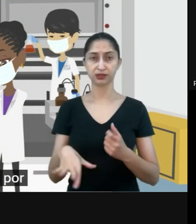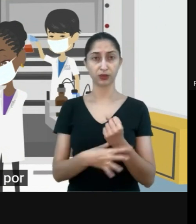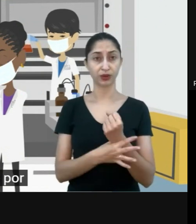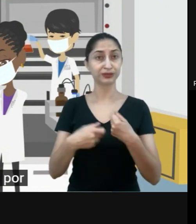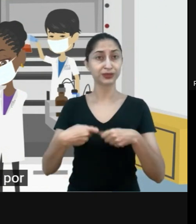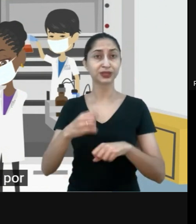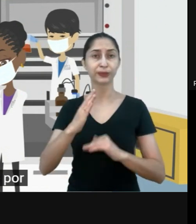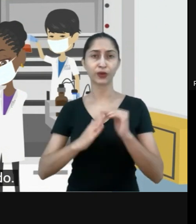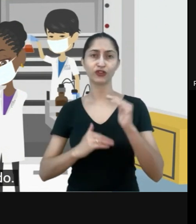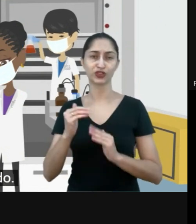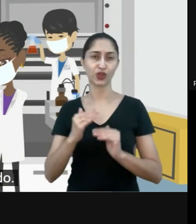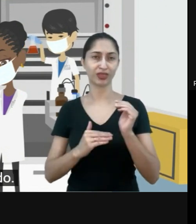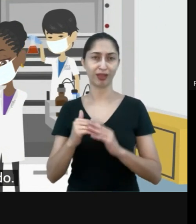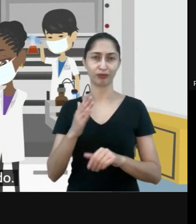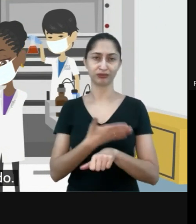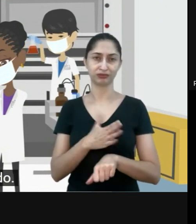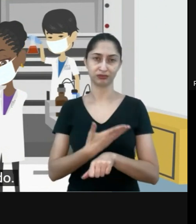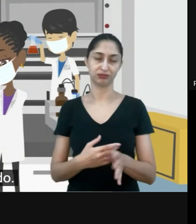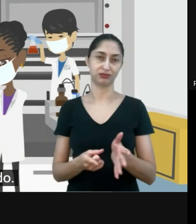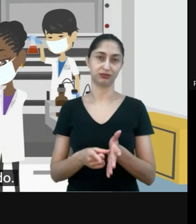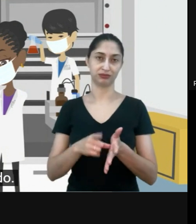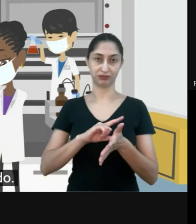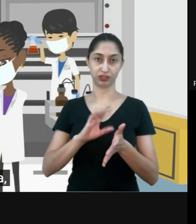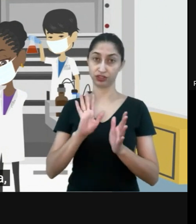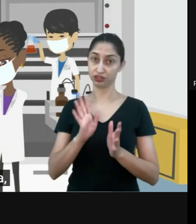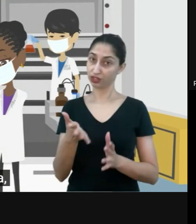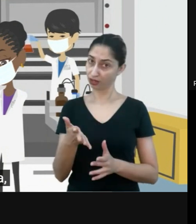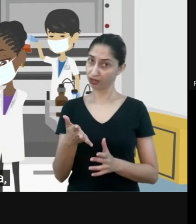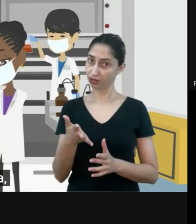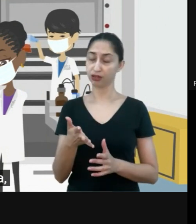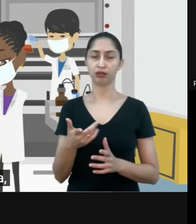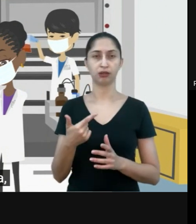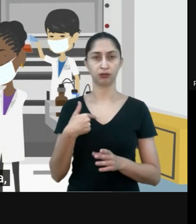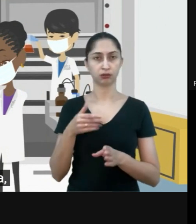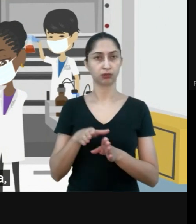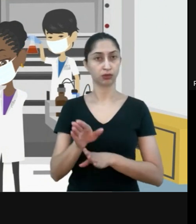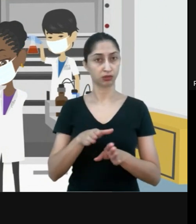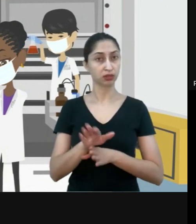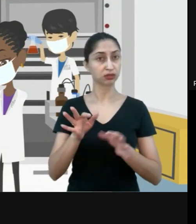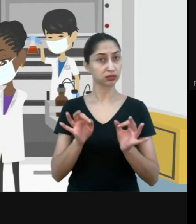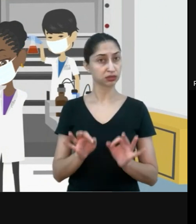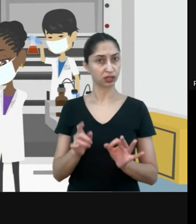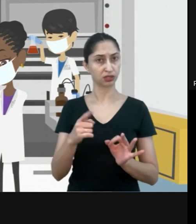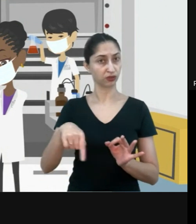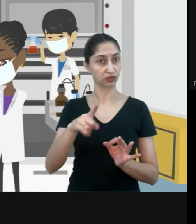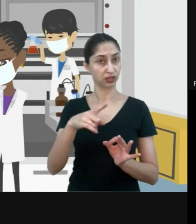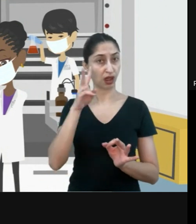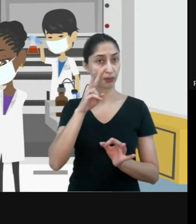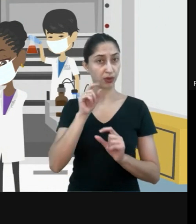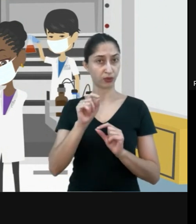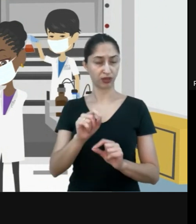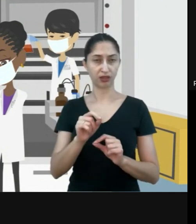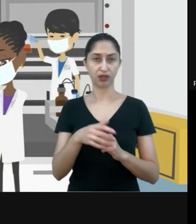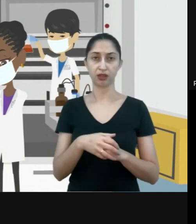por profissional devidamente treinado. Uma orientação que acho óbvia, mas é sempre bom lembrar,